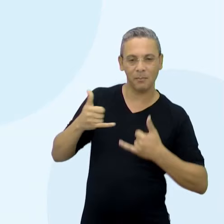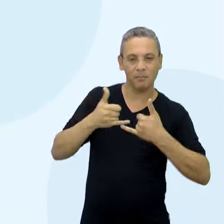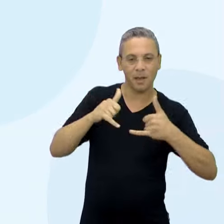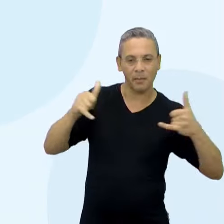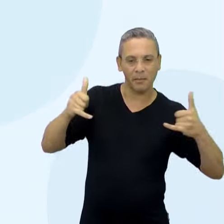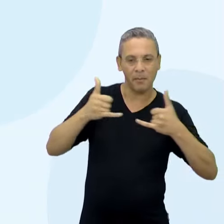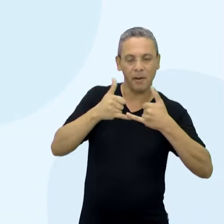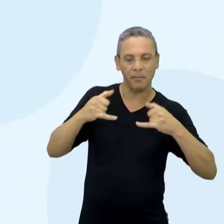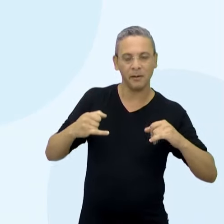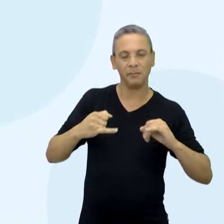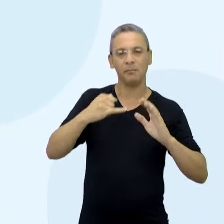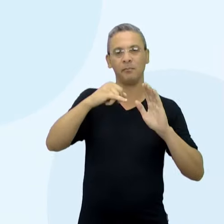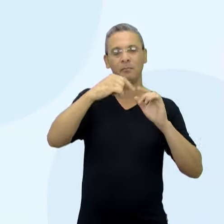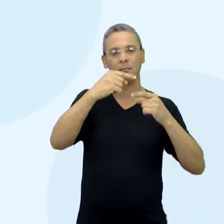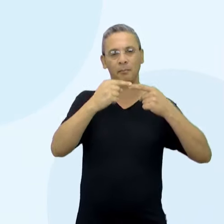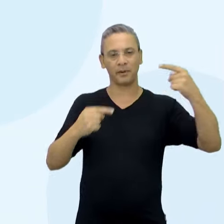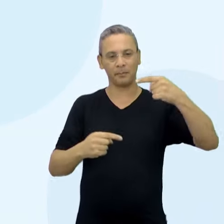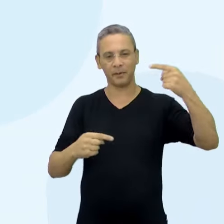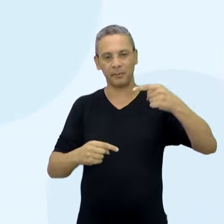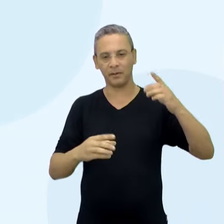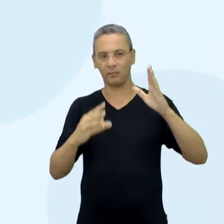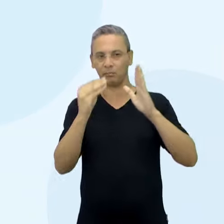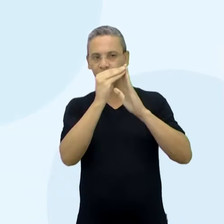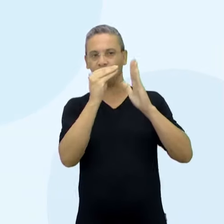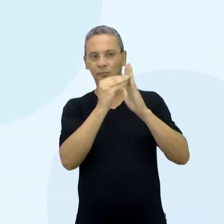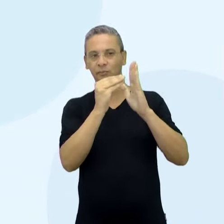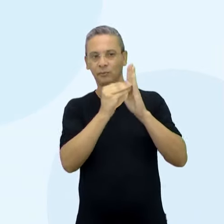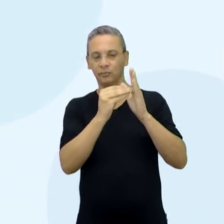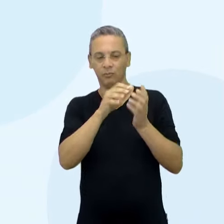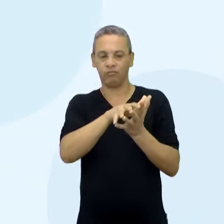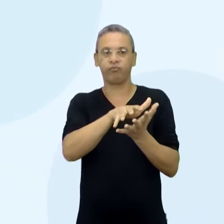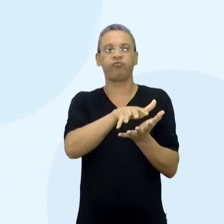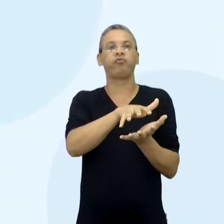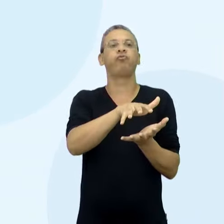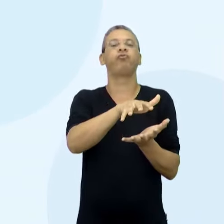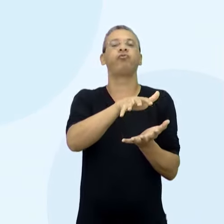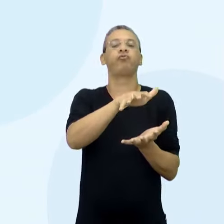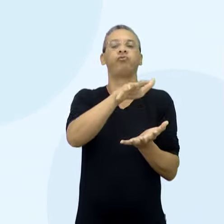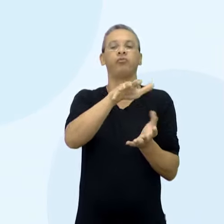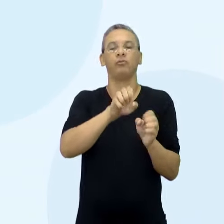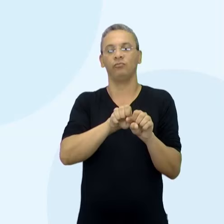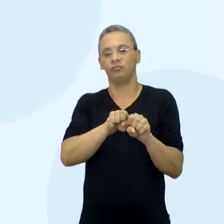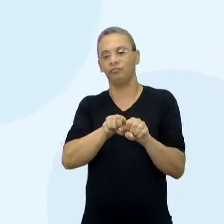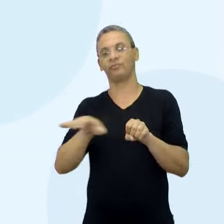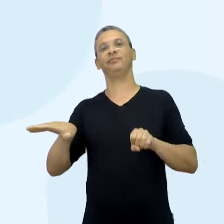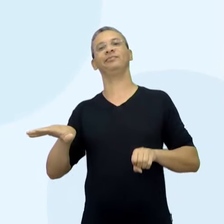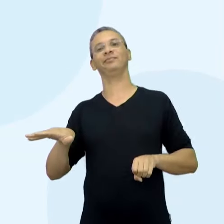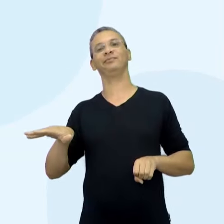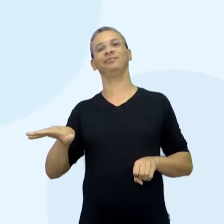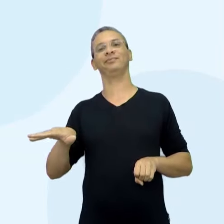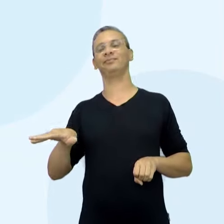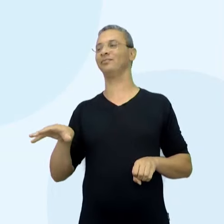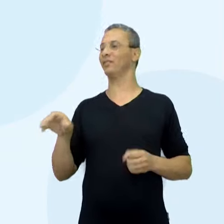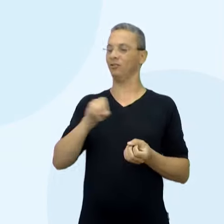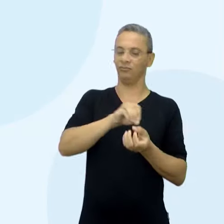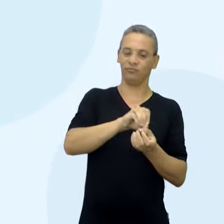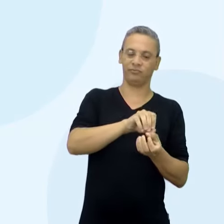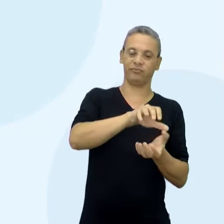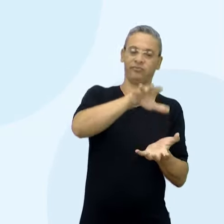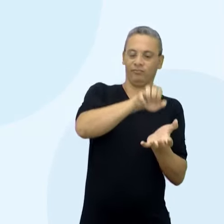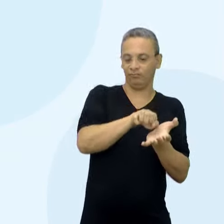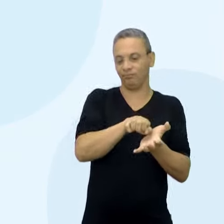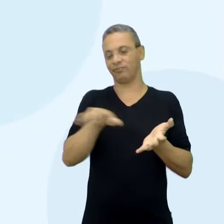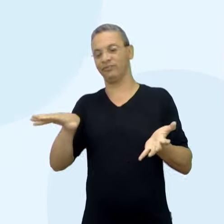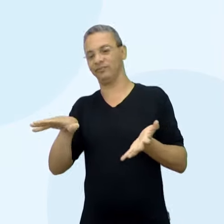placa metálica do capacitor. Quando chega uma certa quantidade, ela descarrega e é então liberada para o